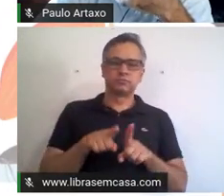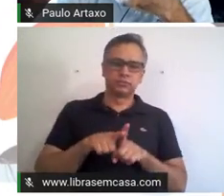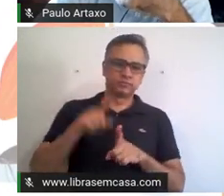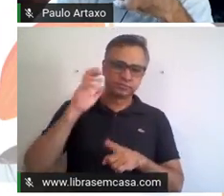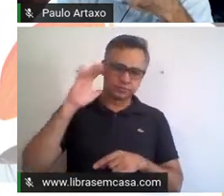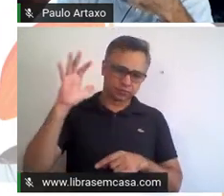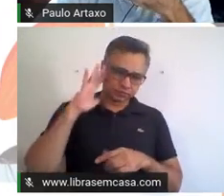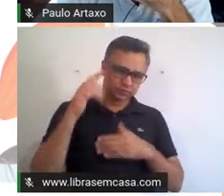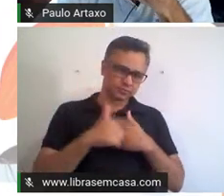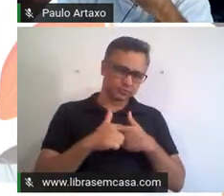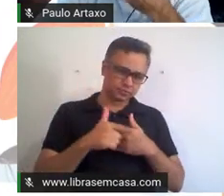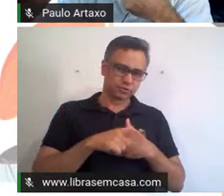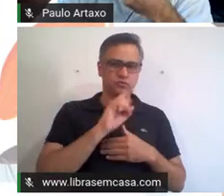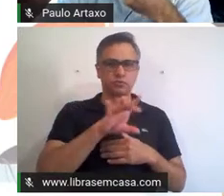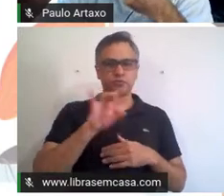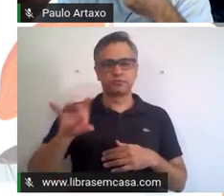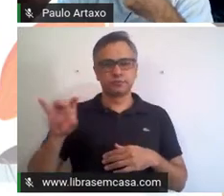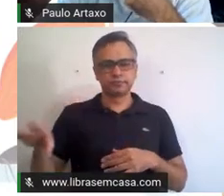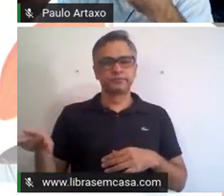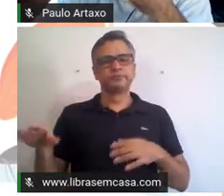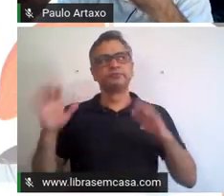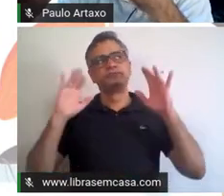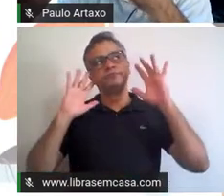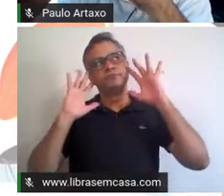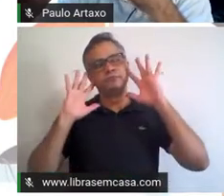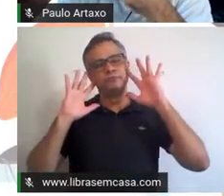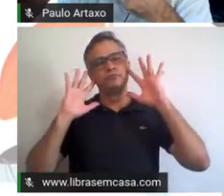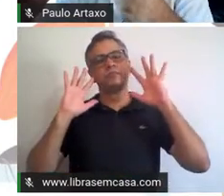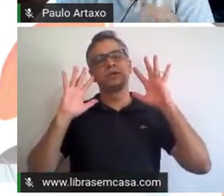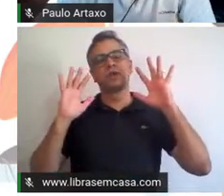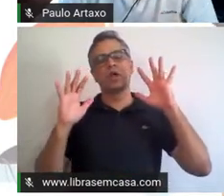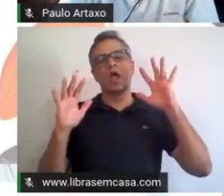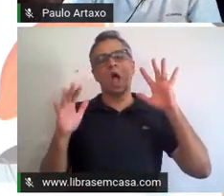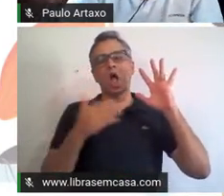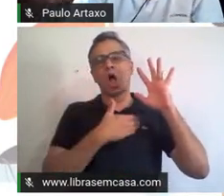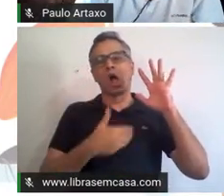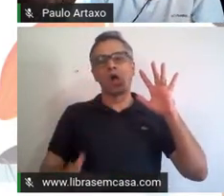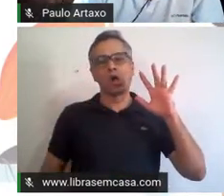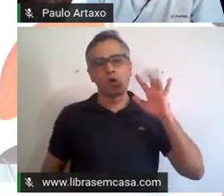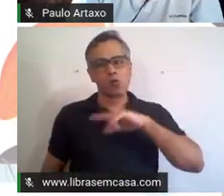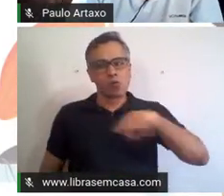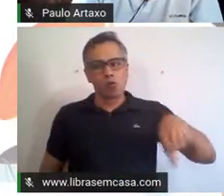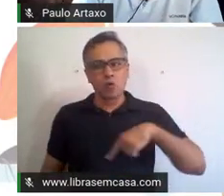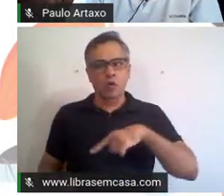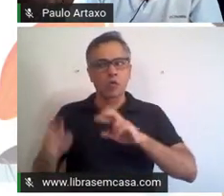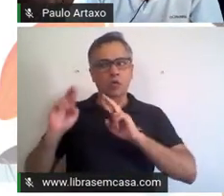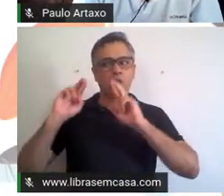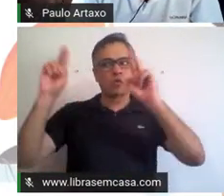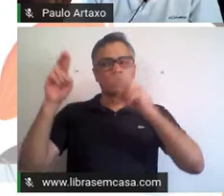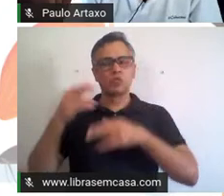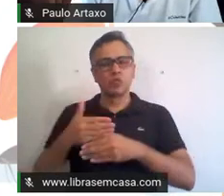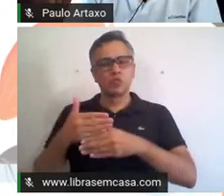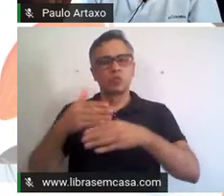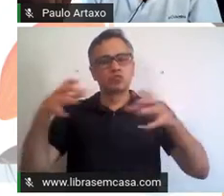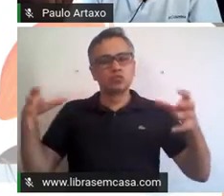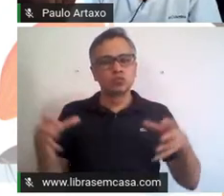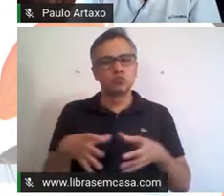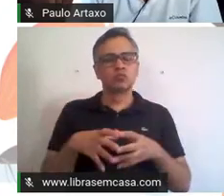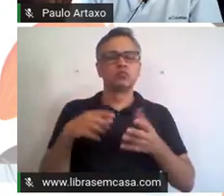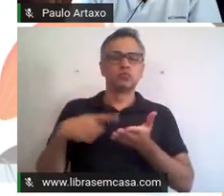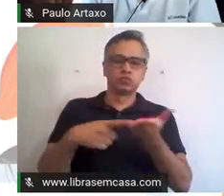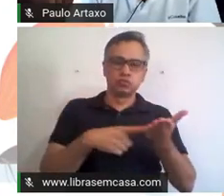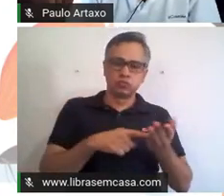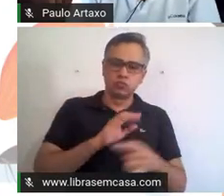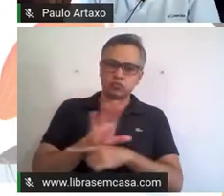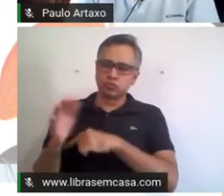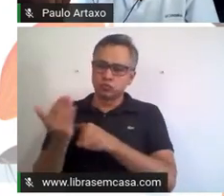enquanto indivíduos e também a gente começa a imaginar essa governança popular do comum, né? E como construí-la, não só imaginá-la, mas como de fato